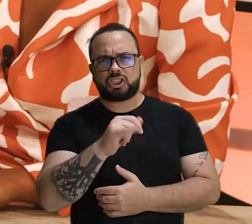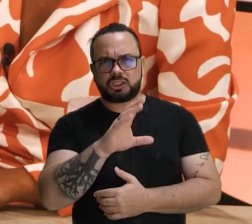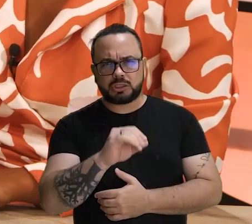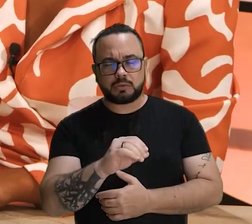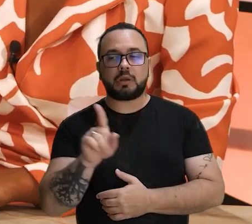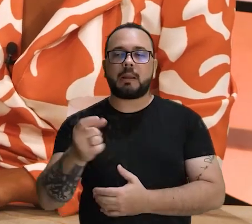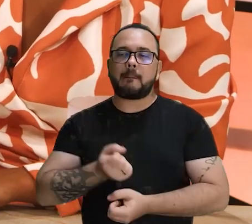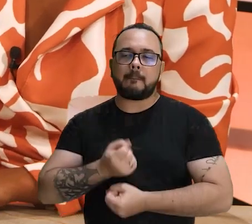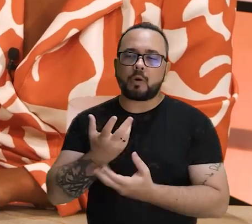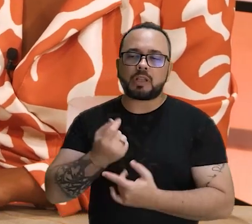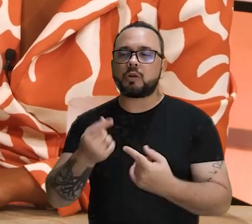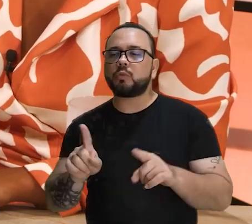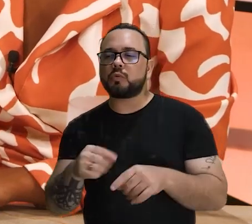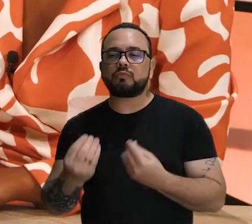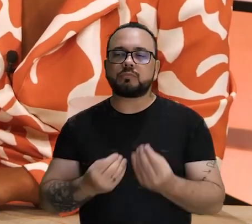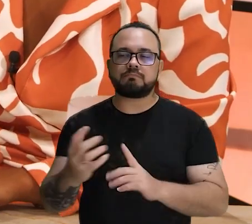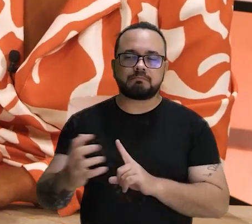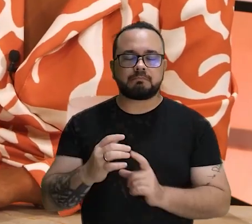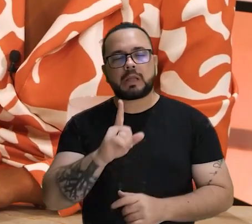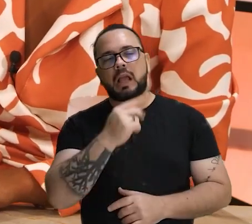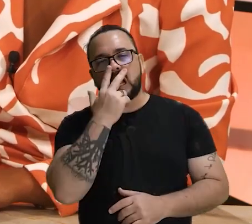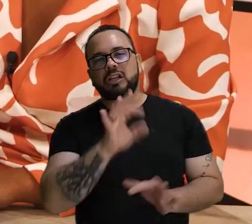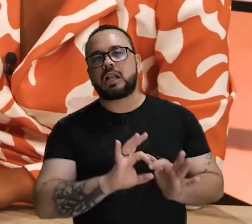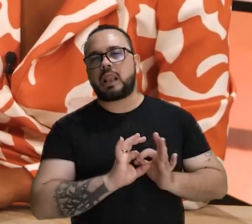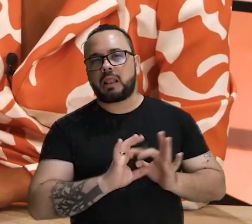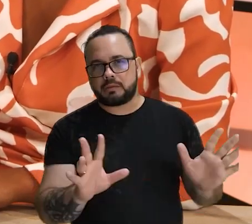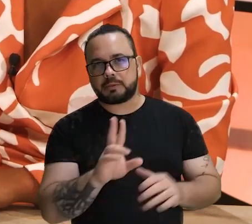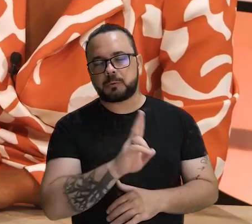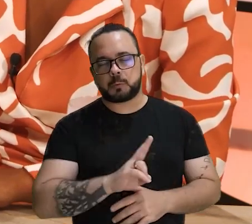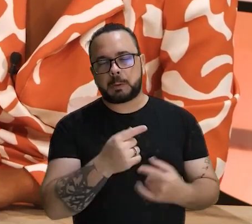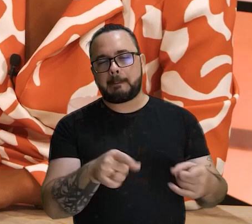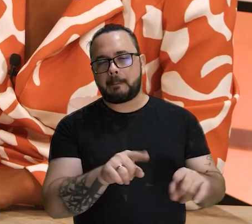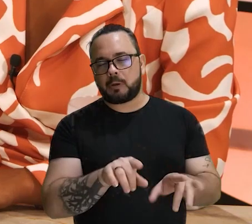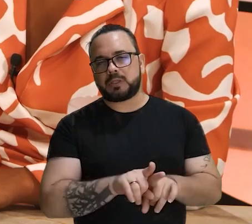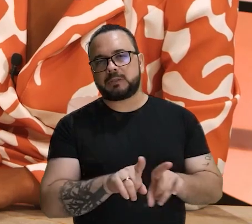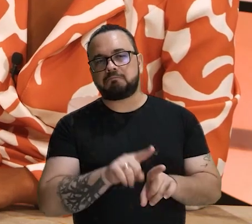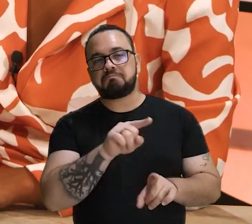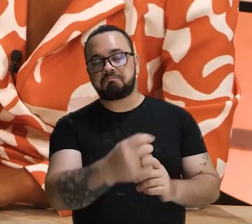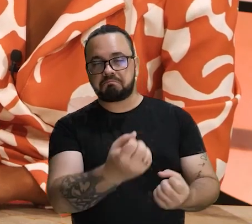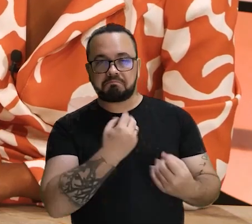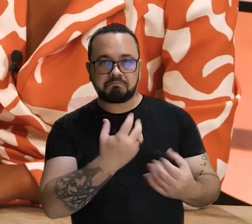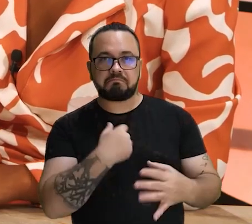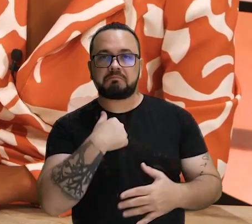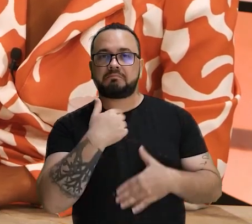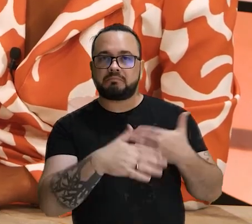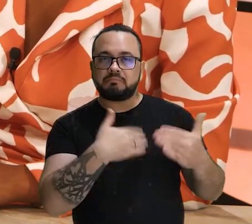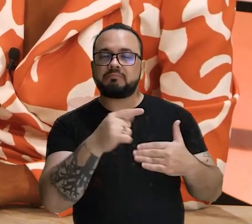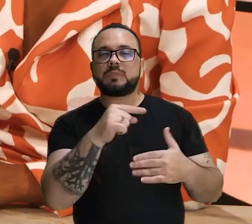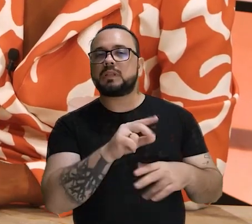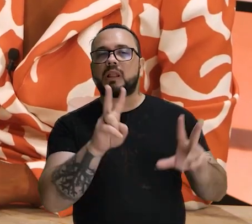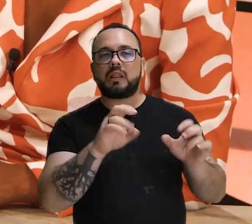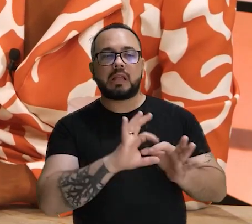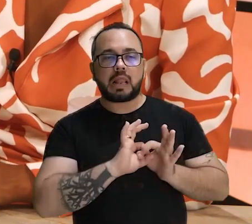pra mim na foi... Poesia, mais na música, na poesia... Na liberdade em lidar com a música. Eu acho que ele pra mim foi uma grande escola